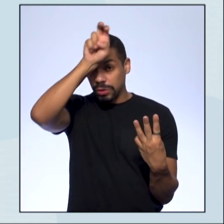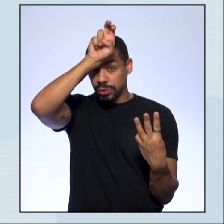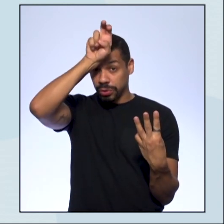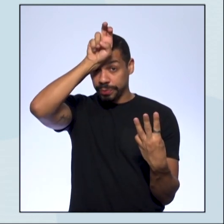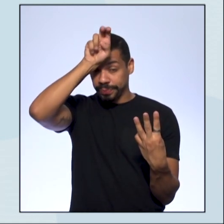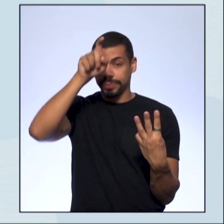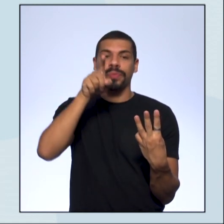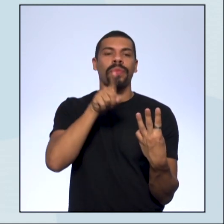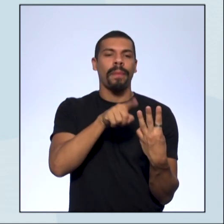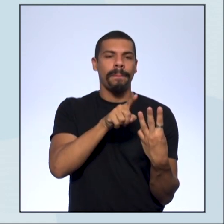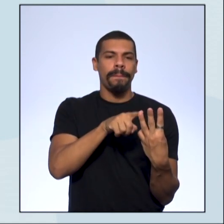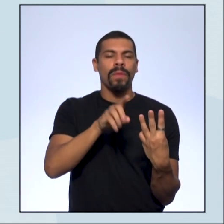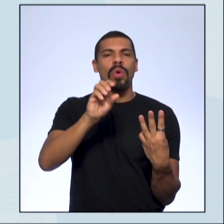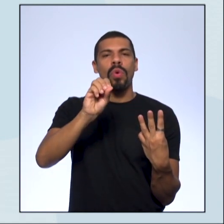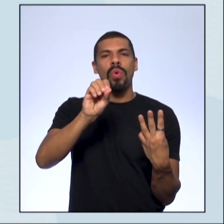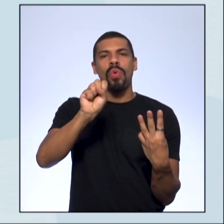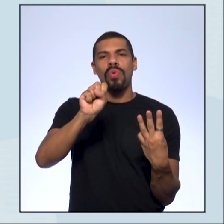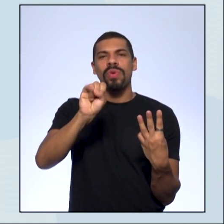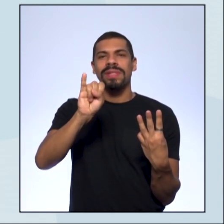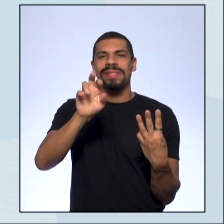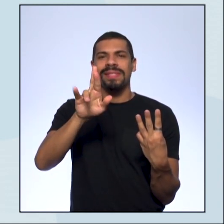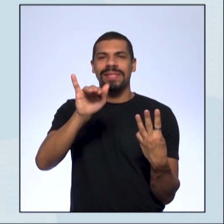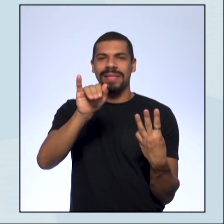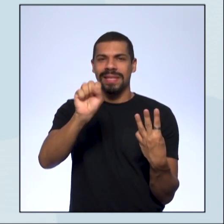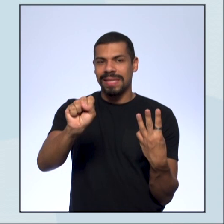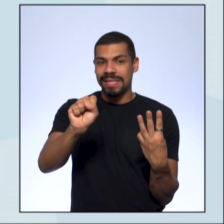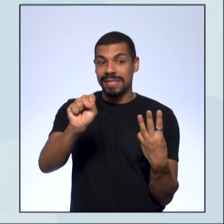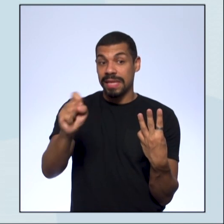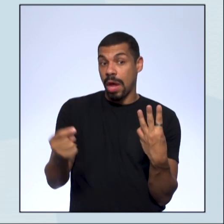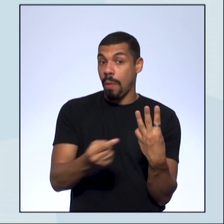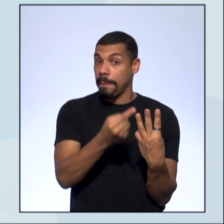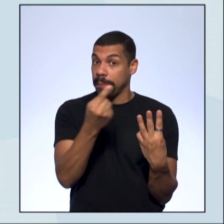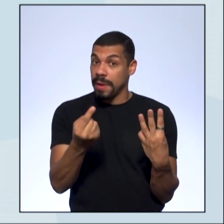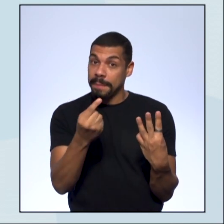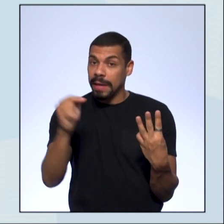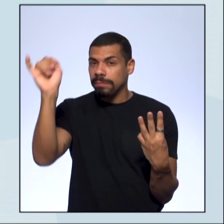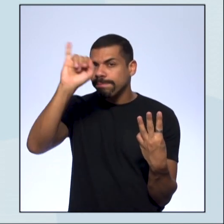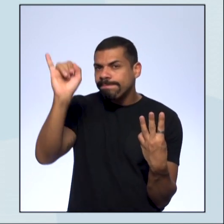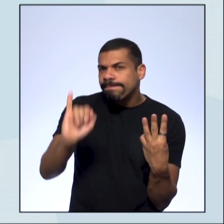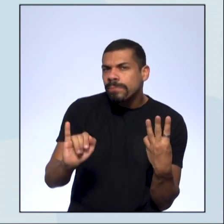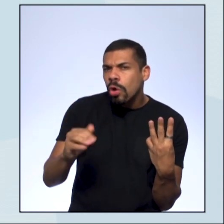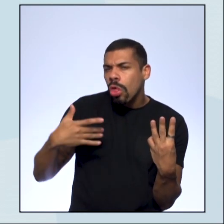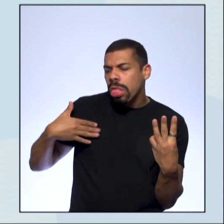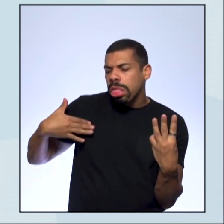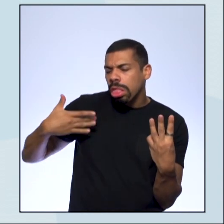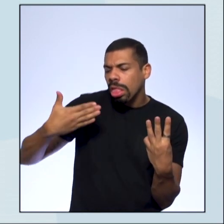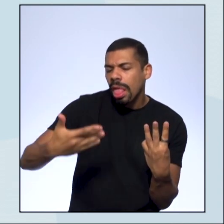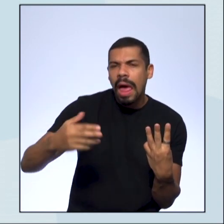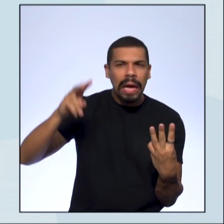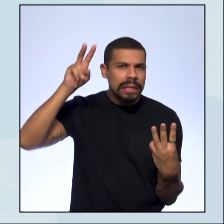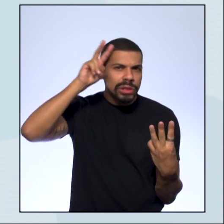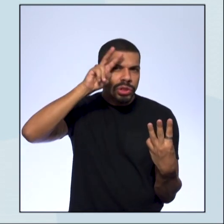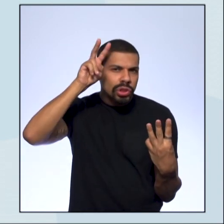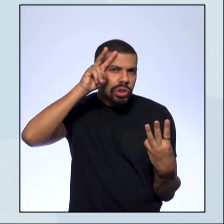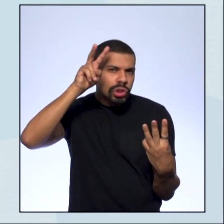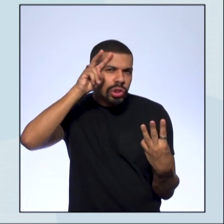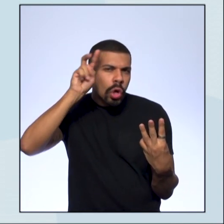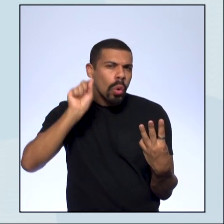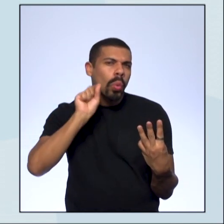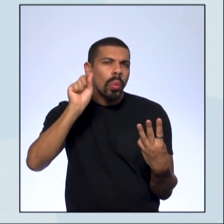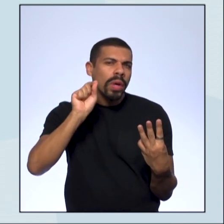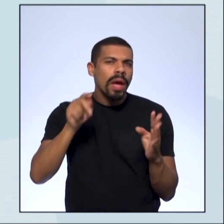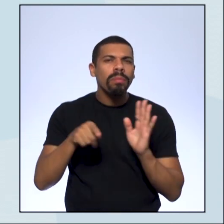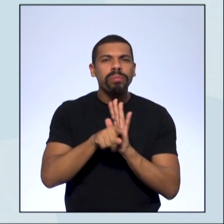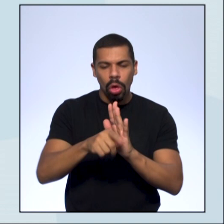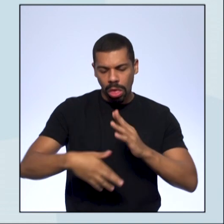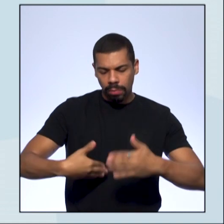né? Que é o primeiro rei egípcio de acordo com a mitologia, tá? E ele representa a fertilidade, a prosperidade, e